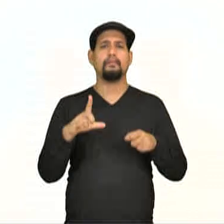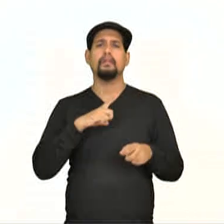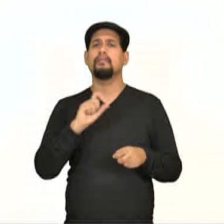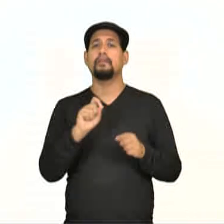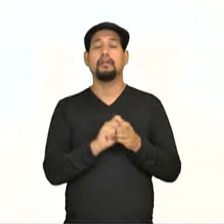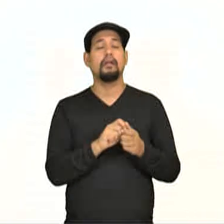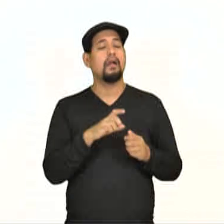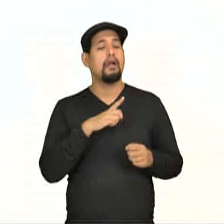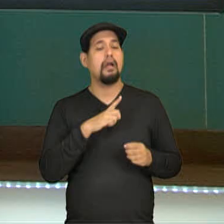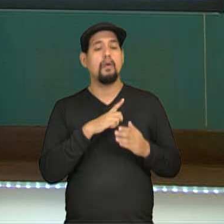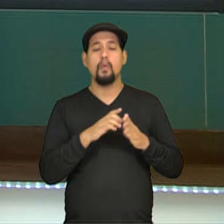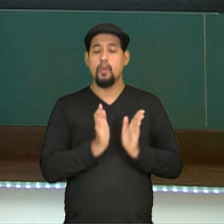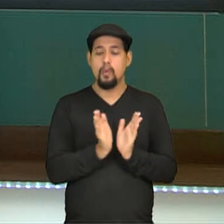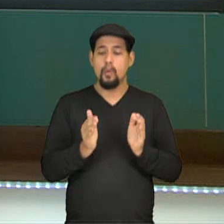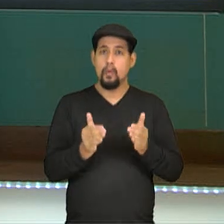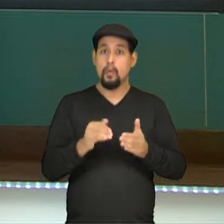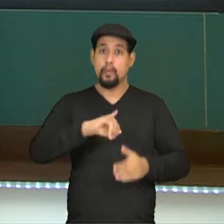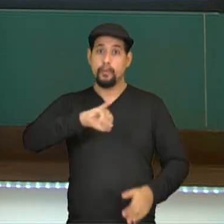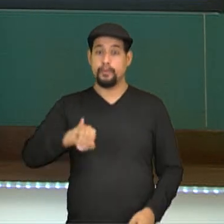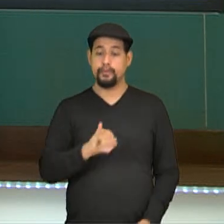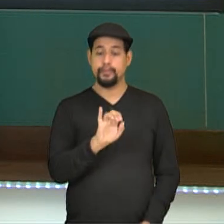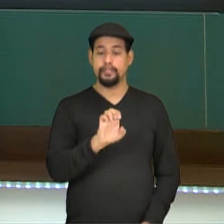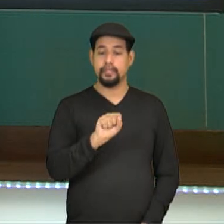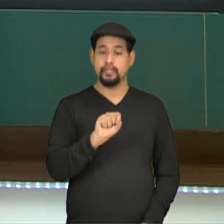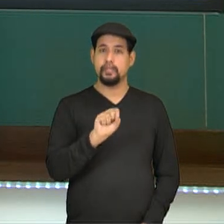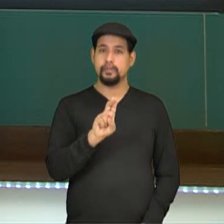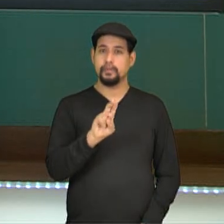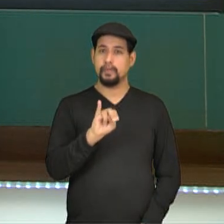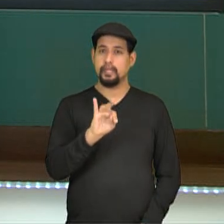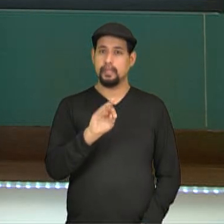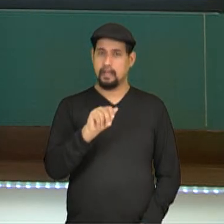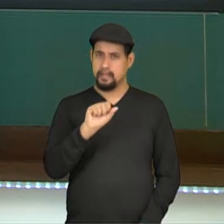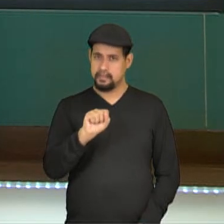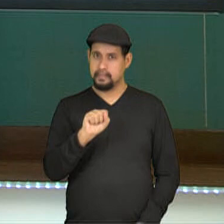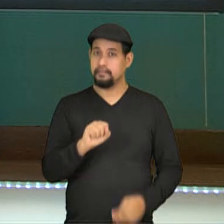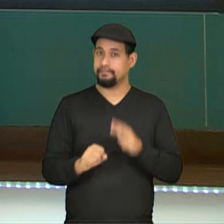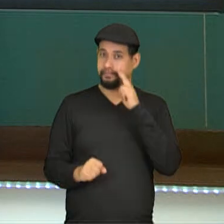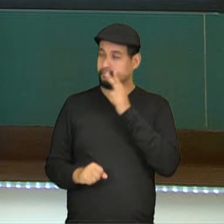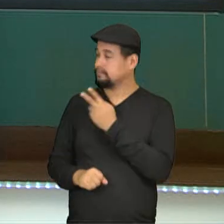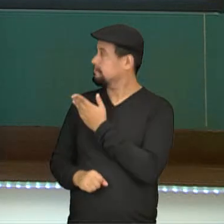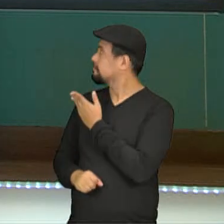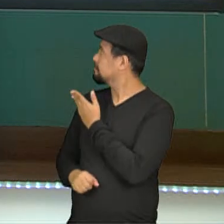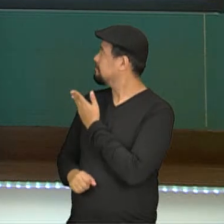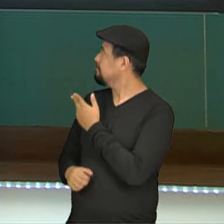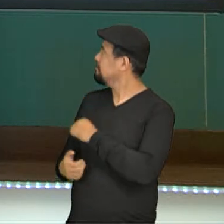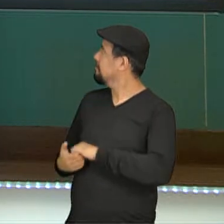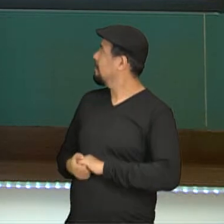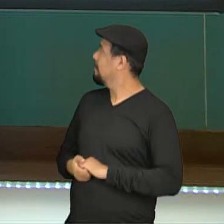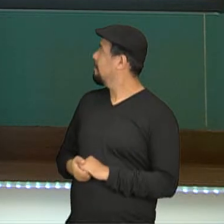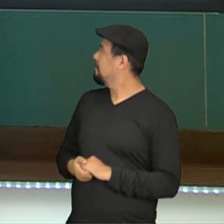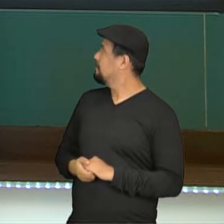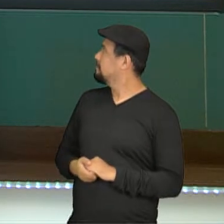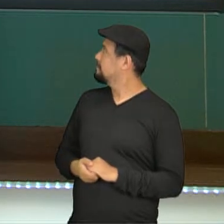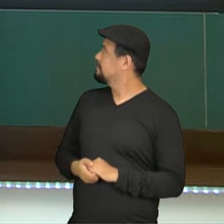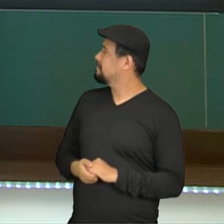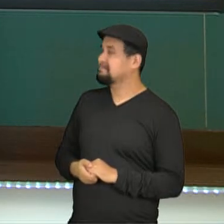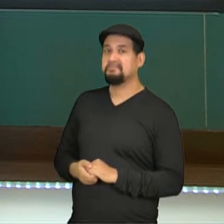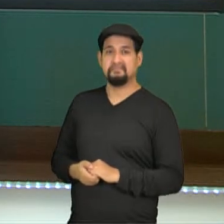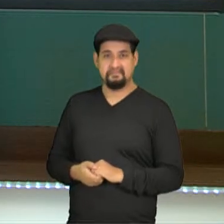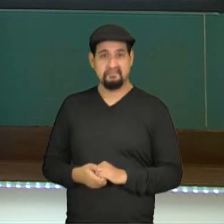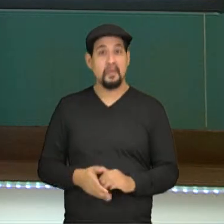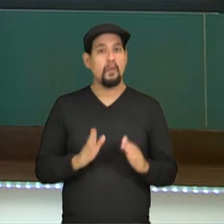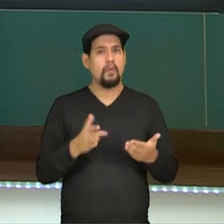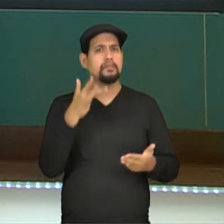missões jesuíticas, como nós temos aqui, a missão jesuítica de São Miguel das Missões no Rio Grande do Sul. Hoje é um